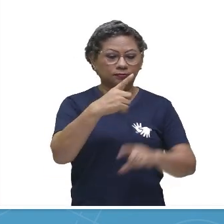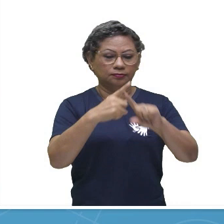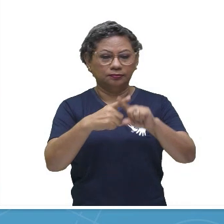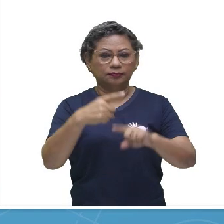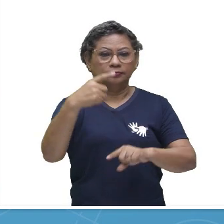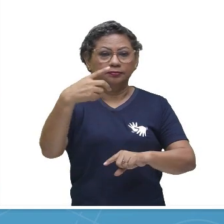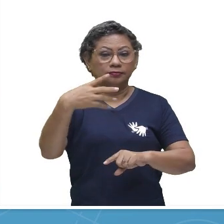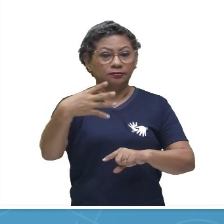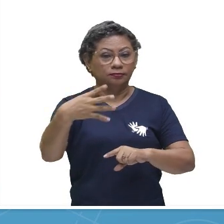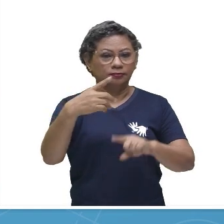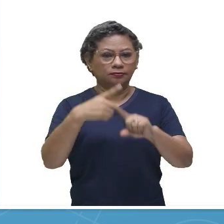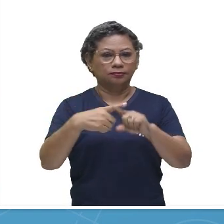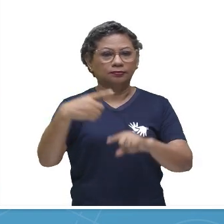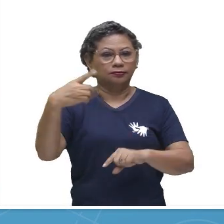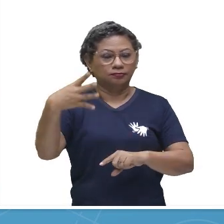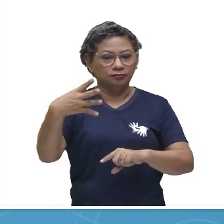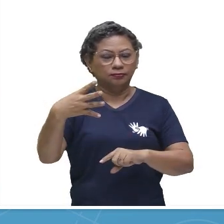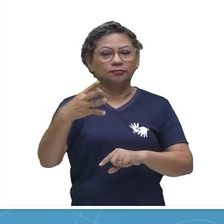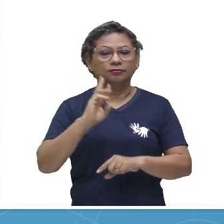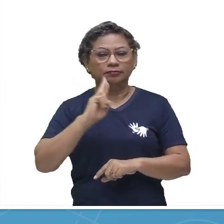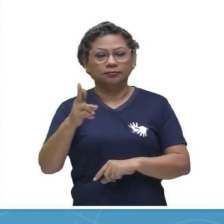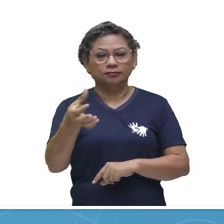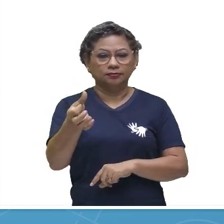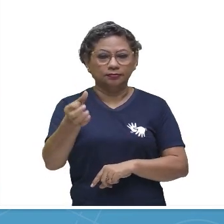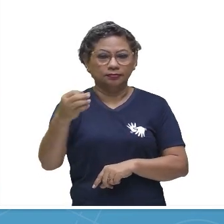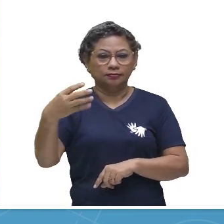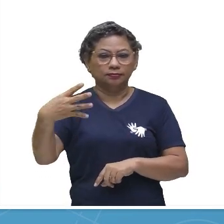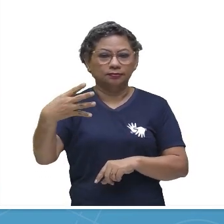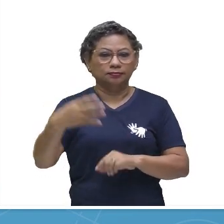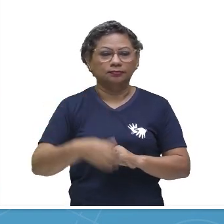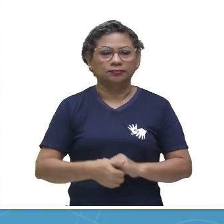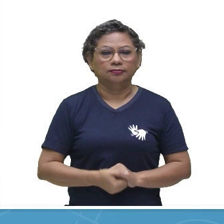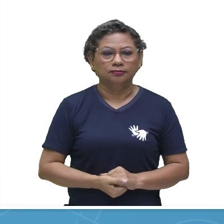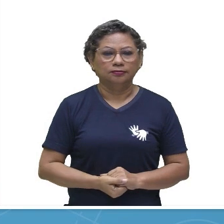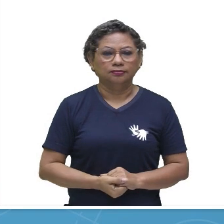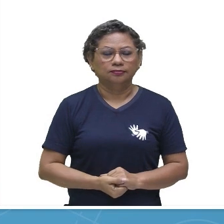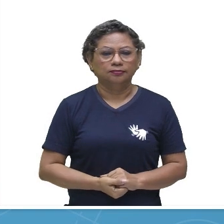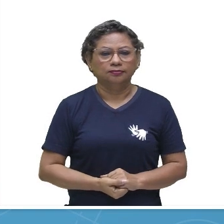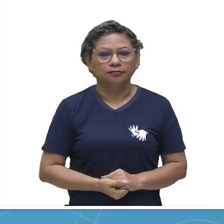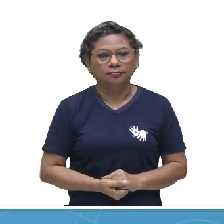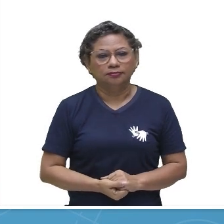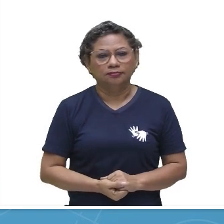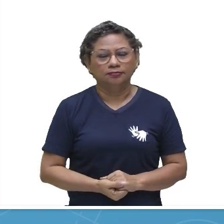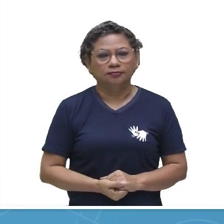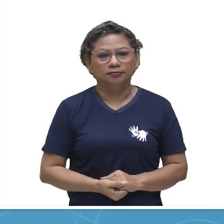que multiplica 4. 4 vezes 4, 16. 16 vezes 4,